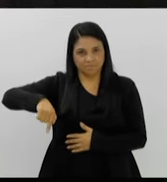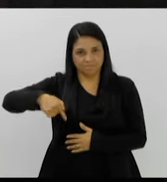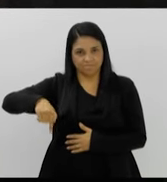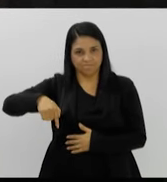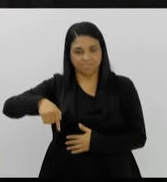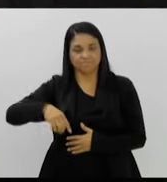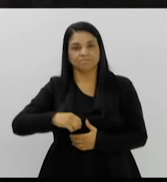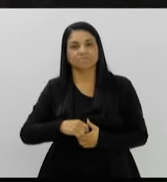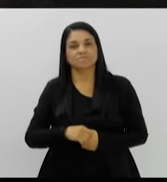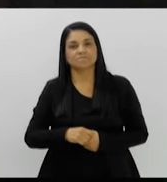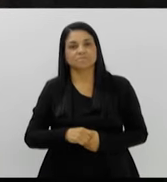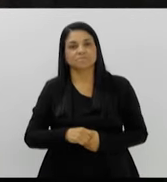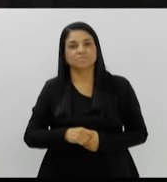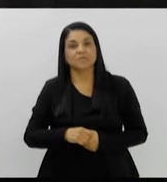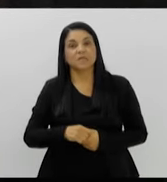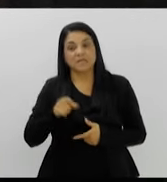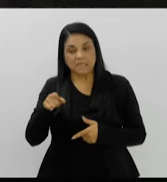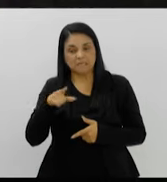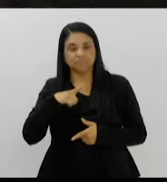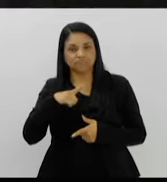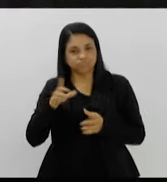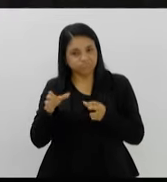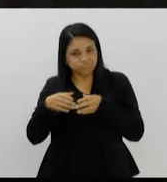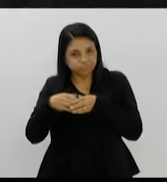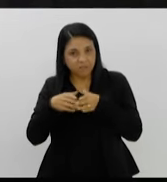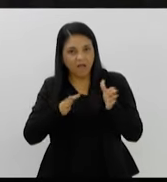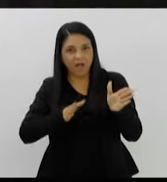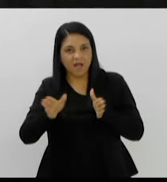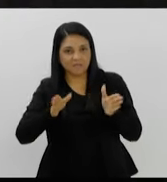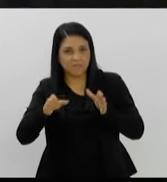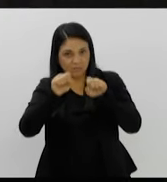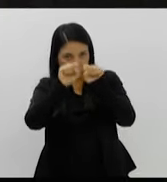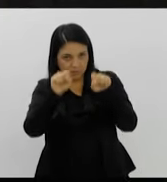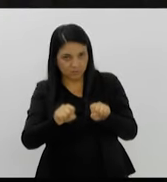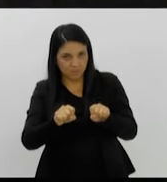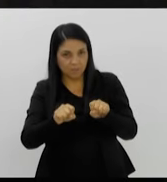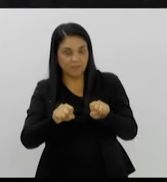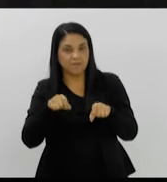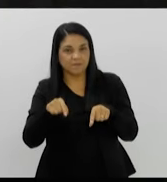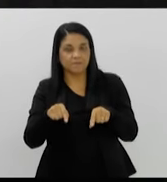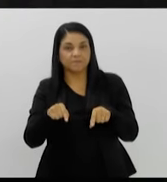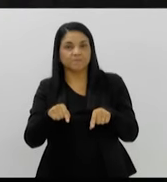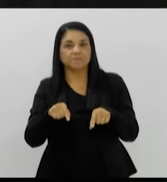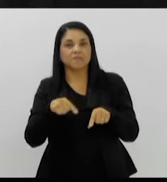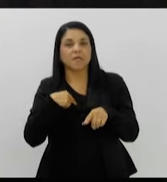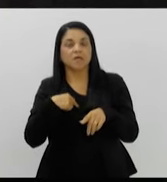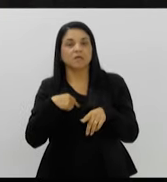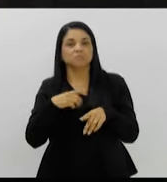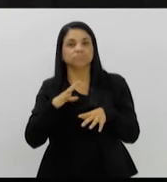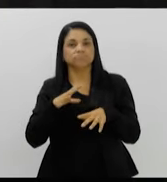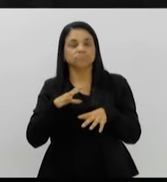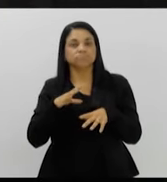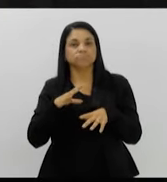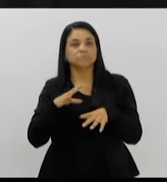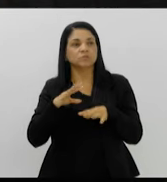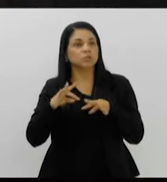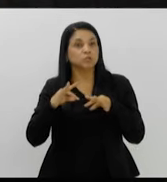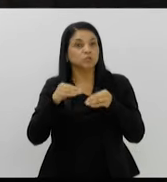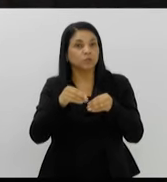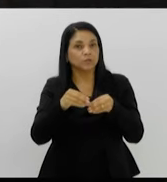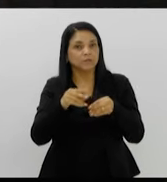por eles terem acesso ao sistema eles ocupavam todas as